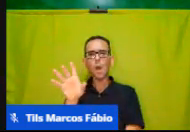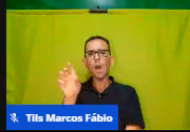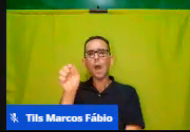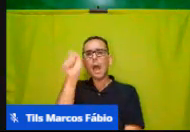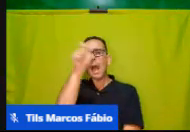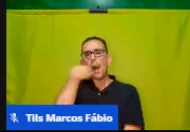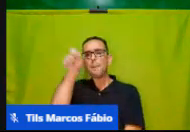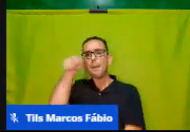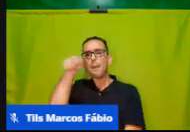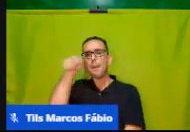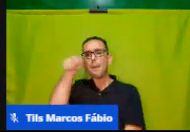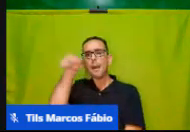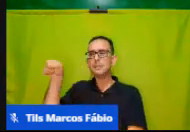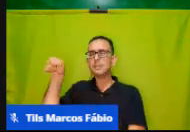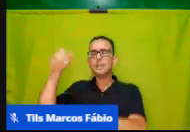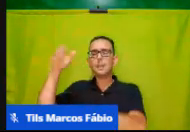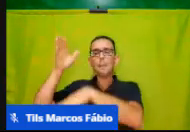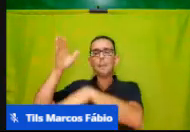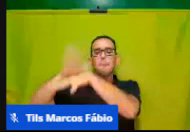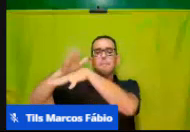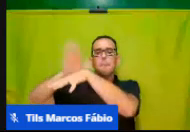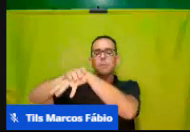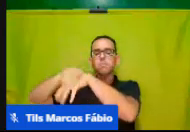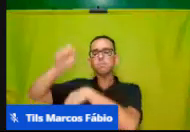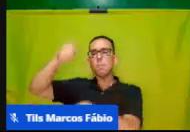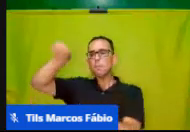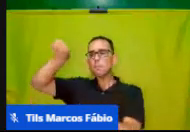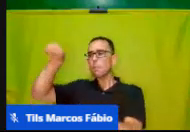como que vocês estão fazendo para escrever ou para desenhar.